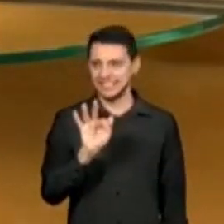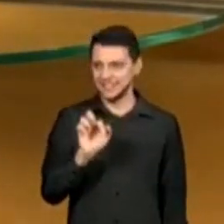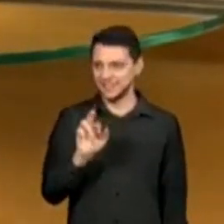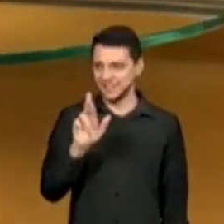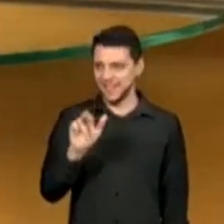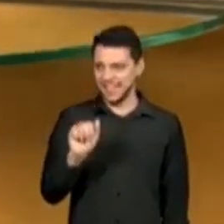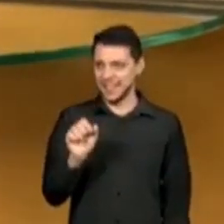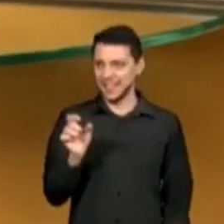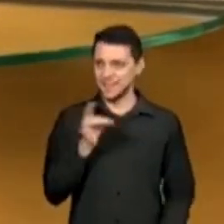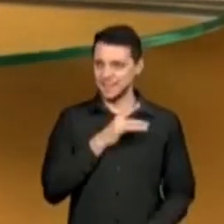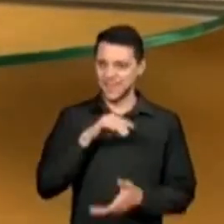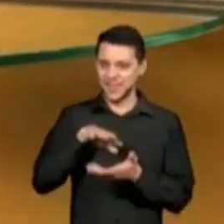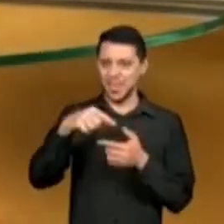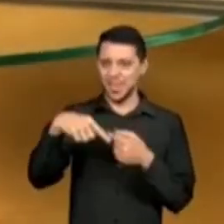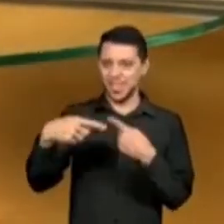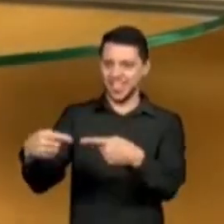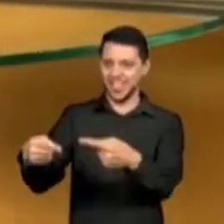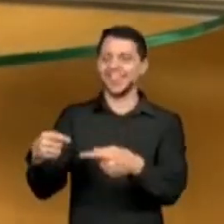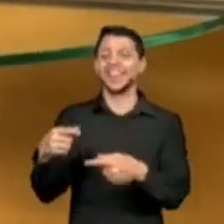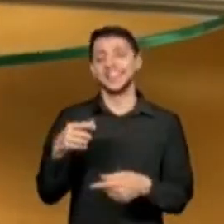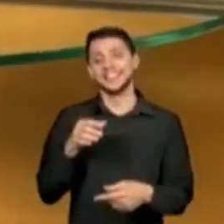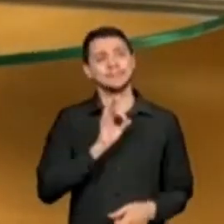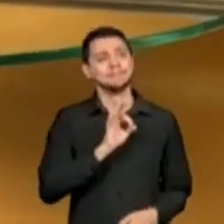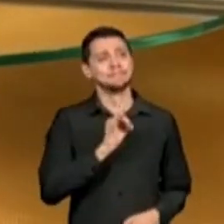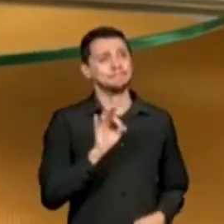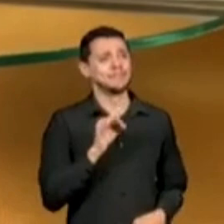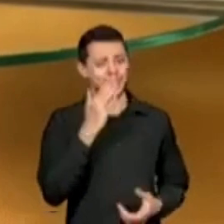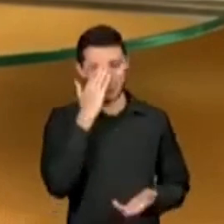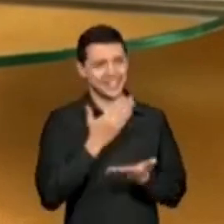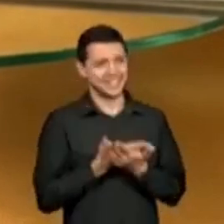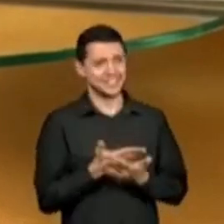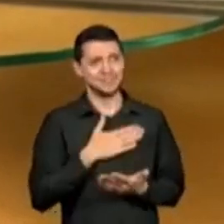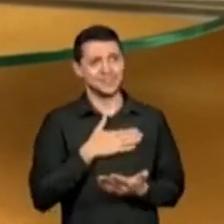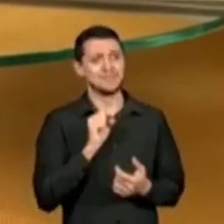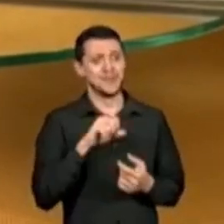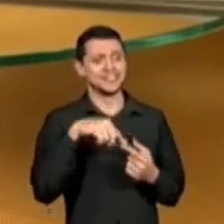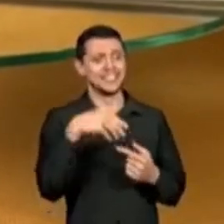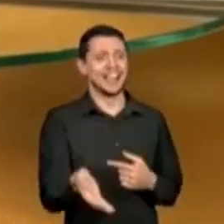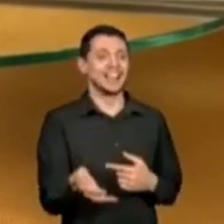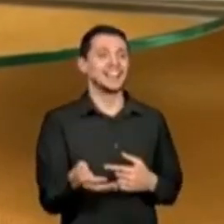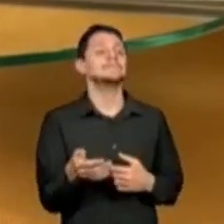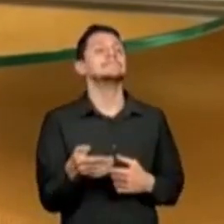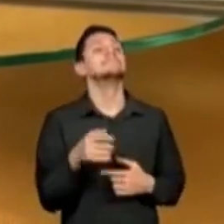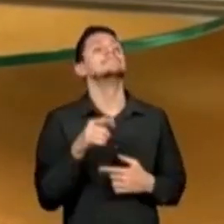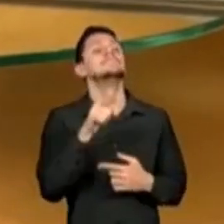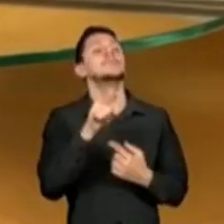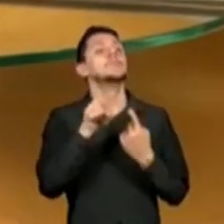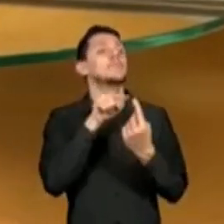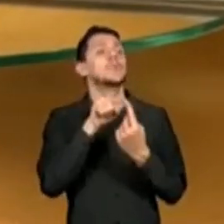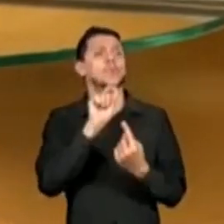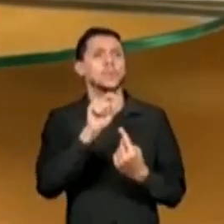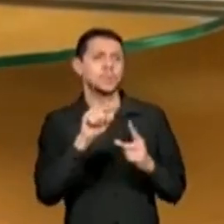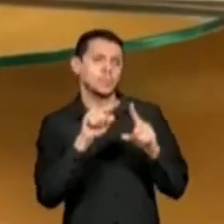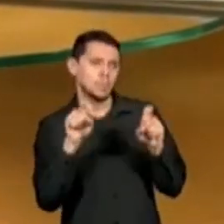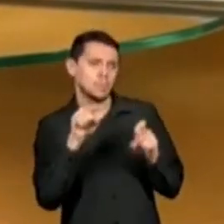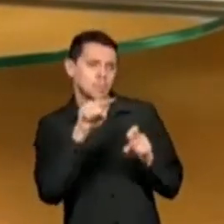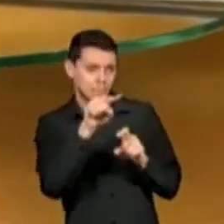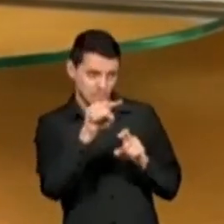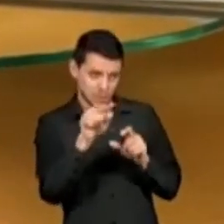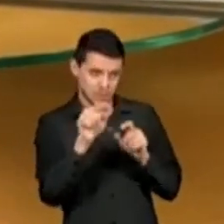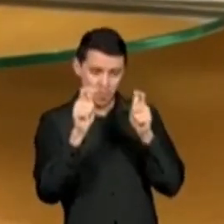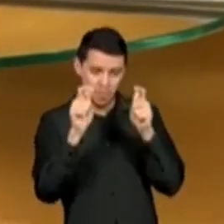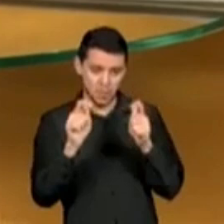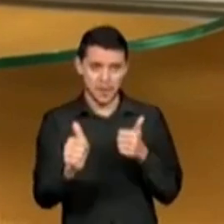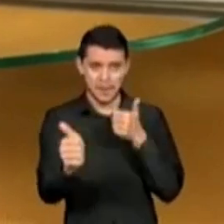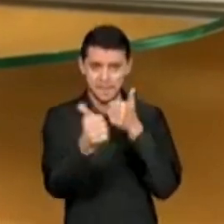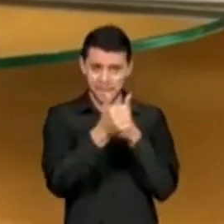confio muito em mim, tá? É. E aí, a ideia é o quê? Será que aí, ó, ao redor de vocês, no cotidiano, vocês têm algum